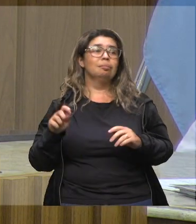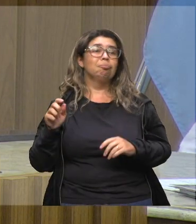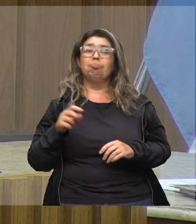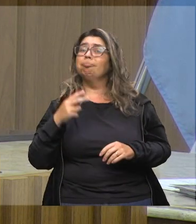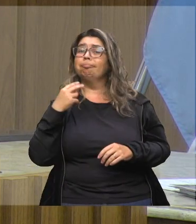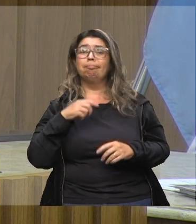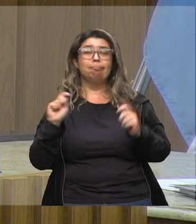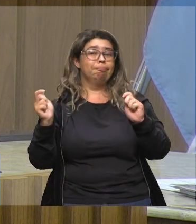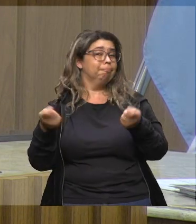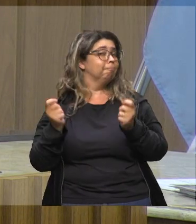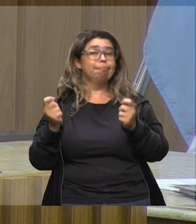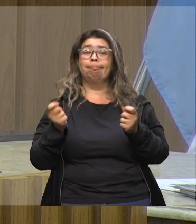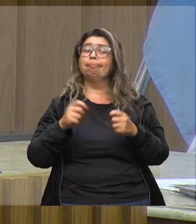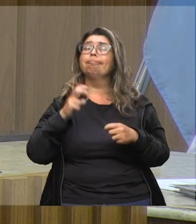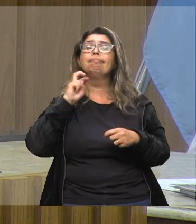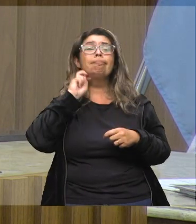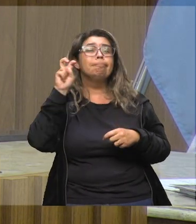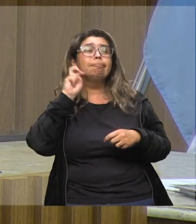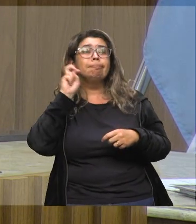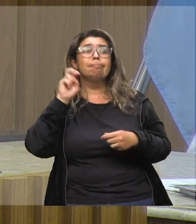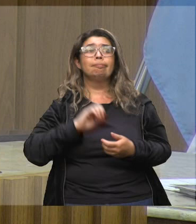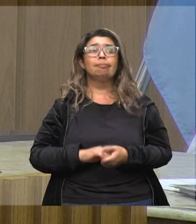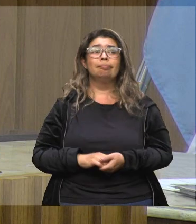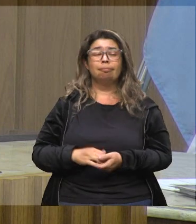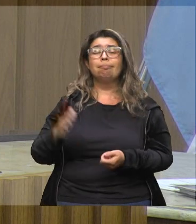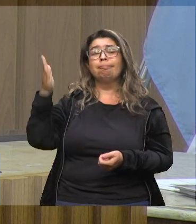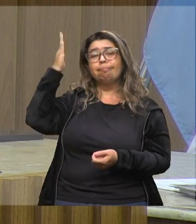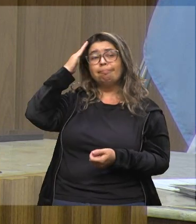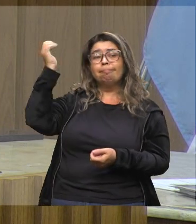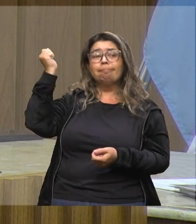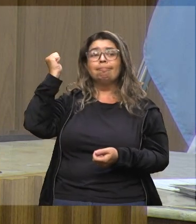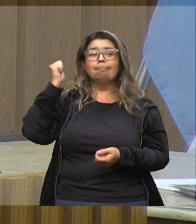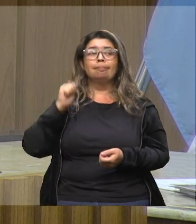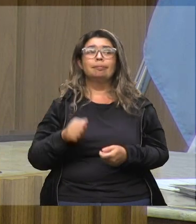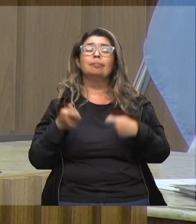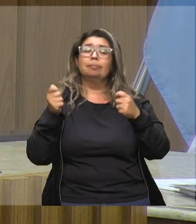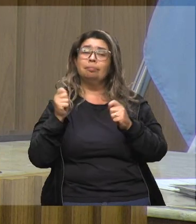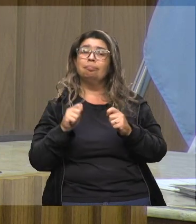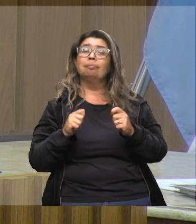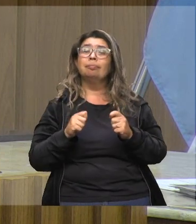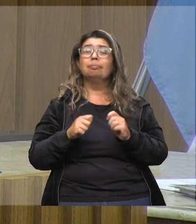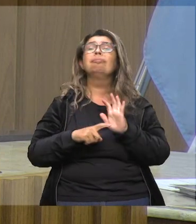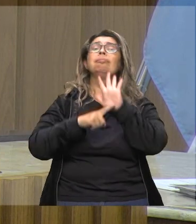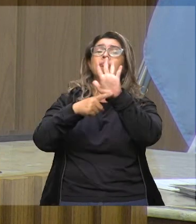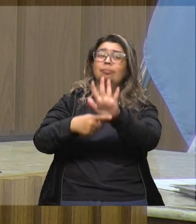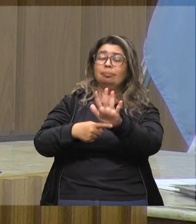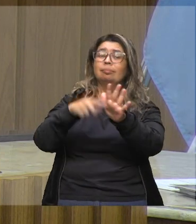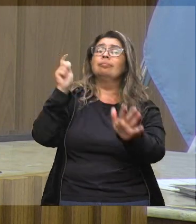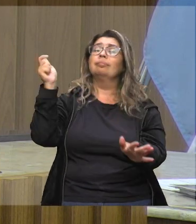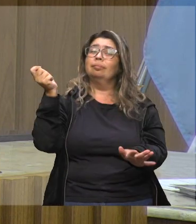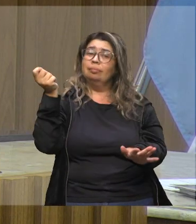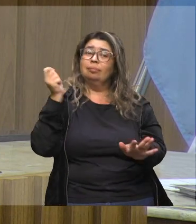porque não precisa. Ele sabe que precisa dar uma mão, precisa salvar aqui.